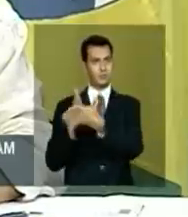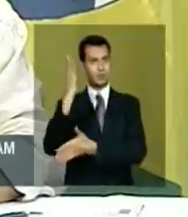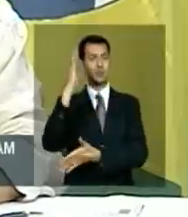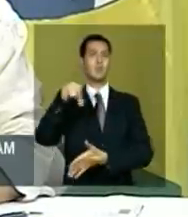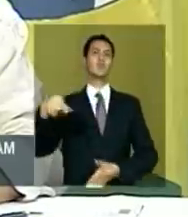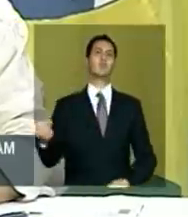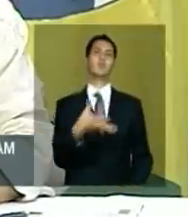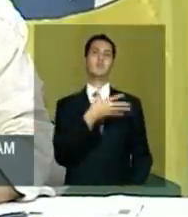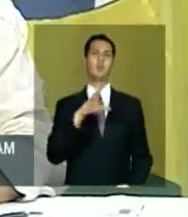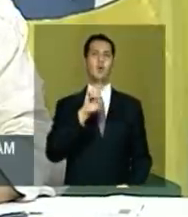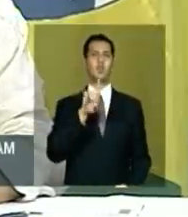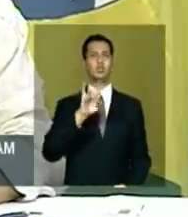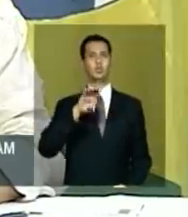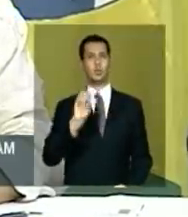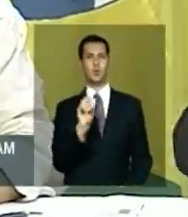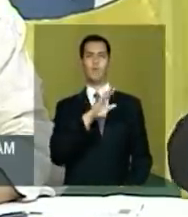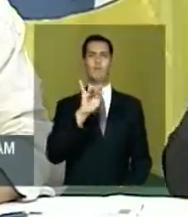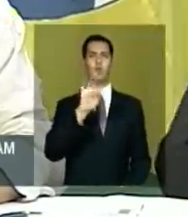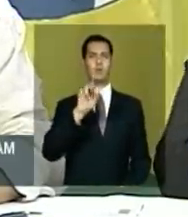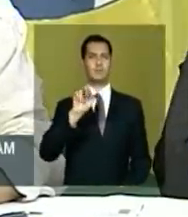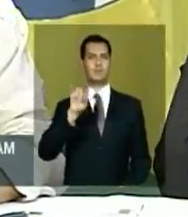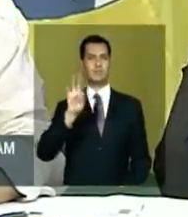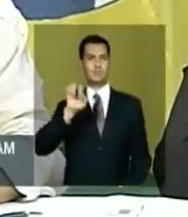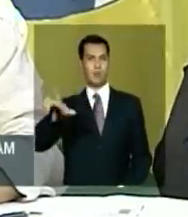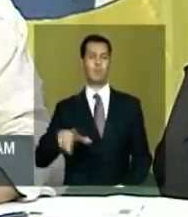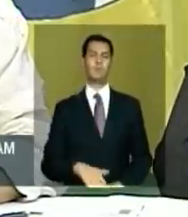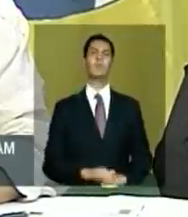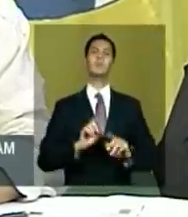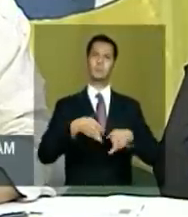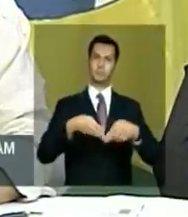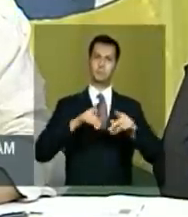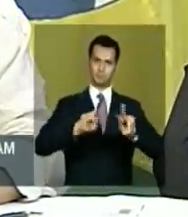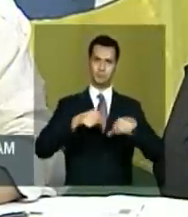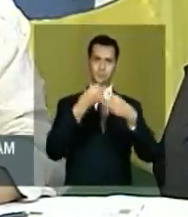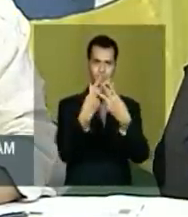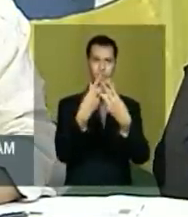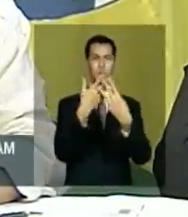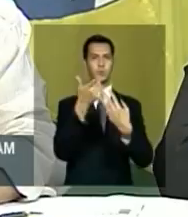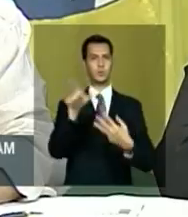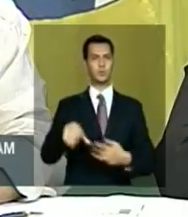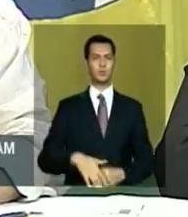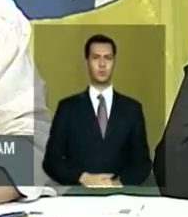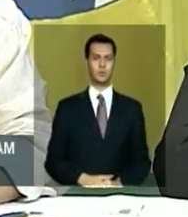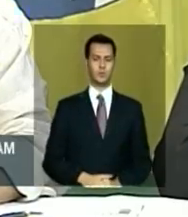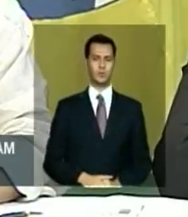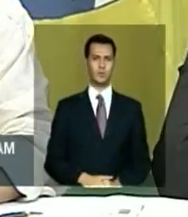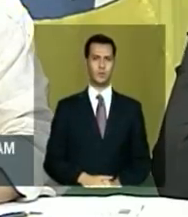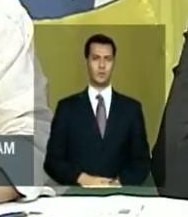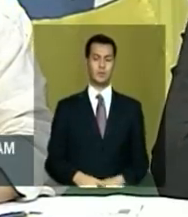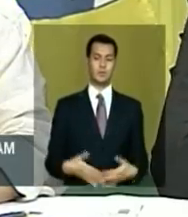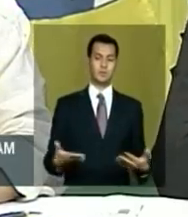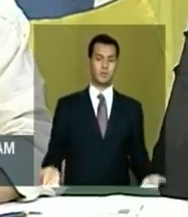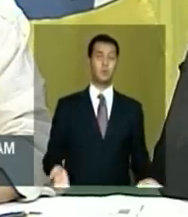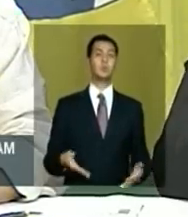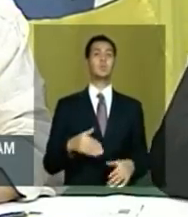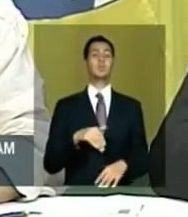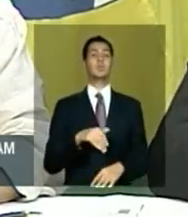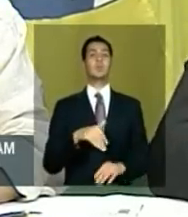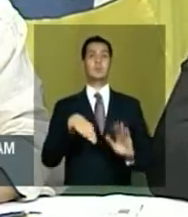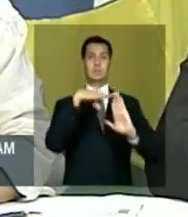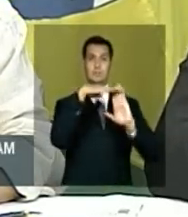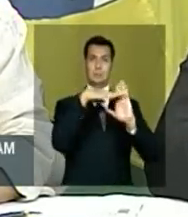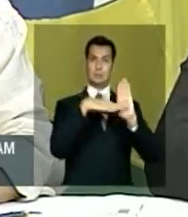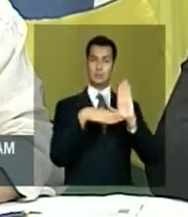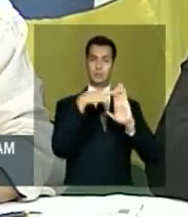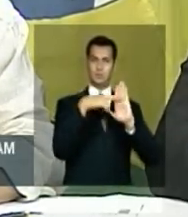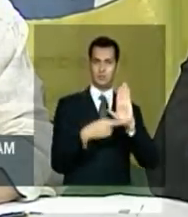código forestal segundo slide por favor as diretrizes adotadas compreendem